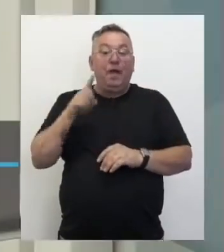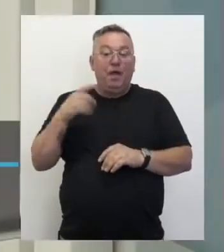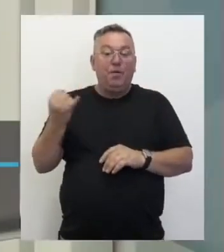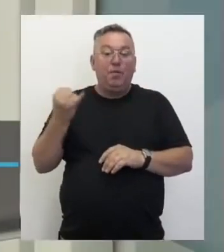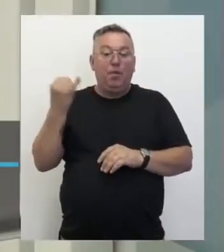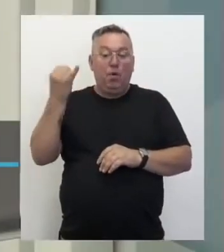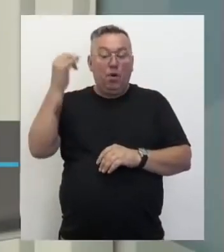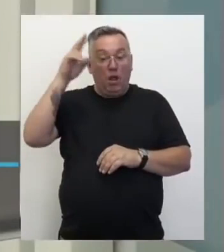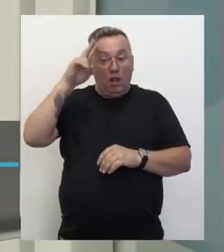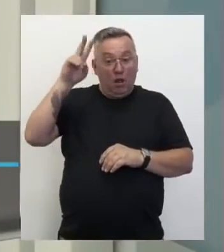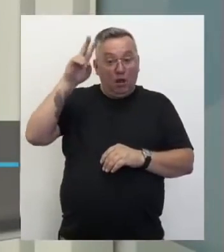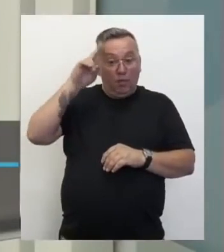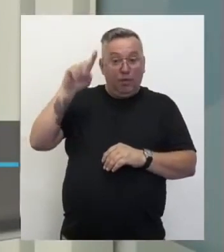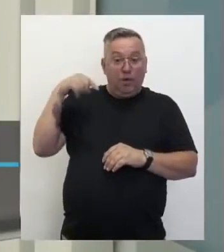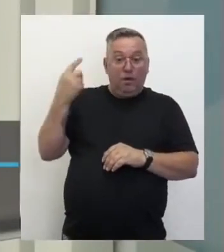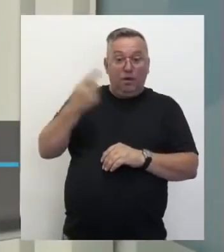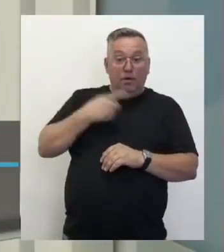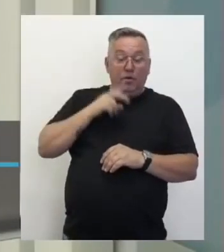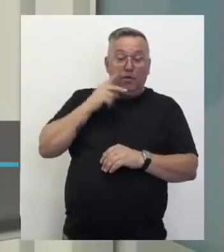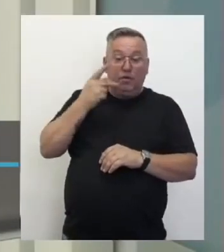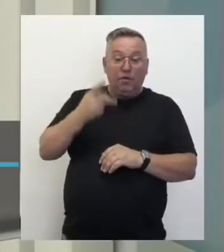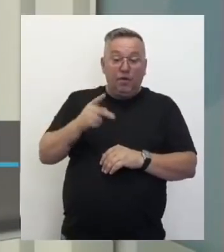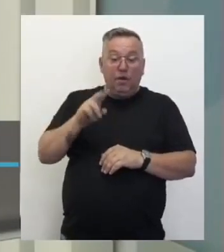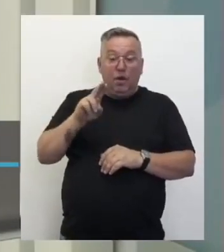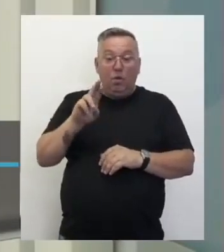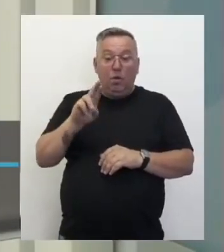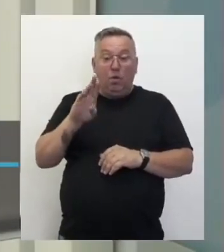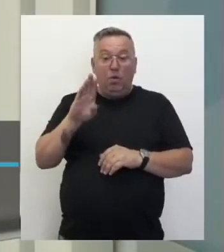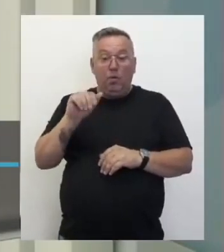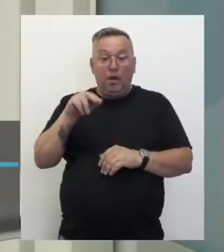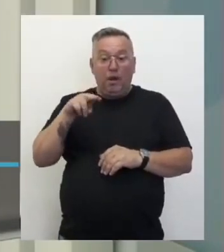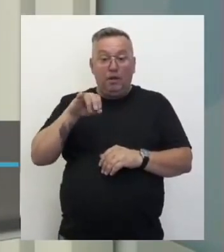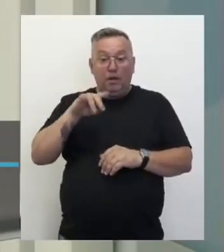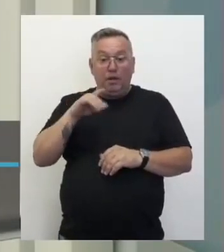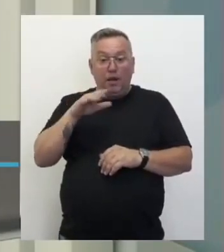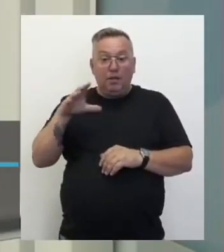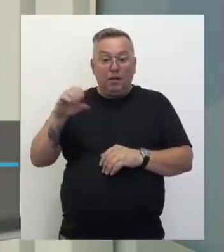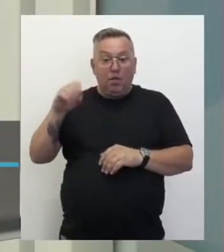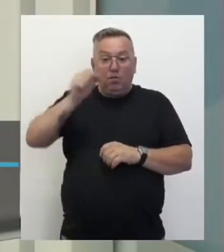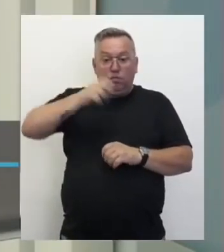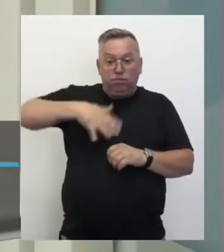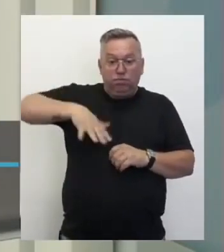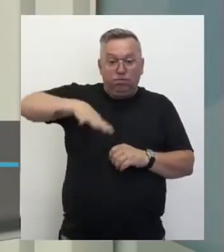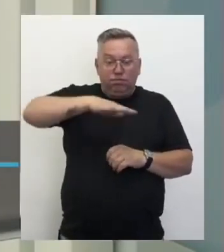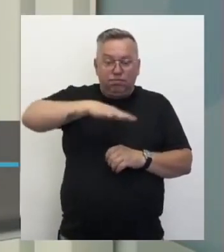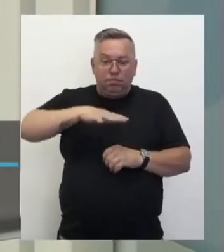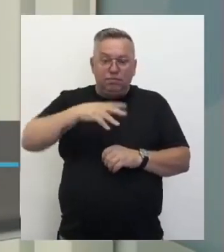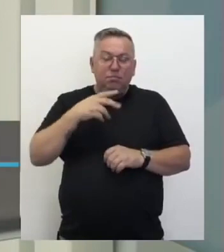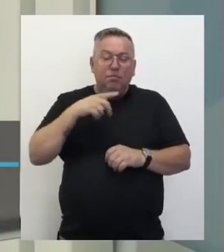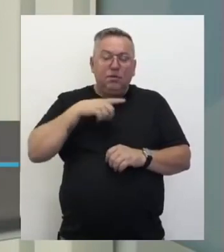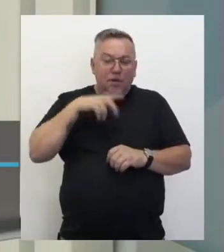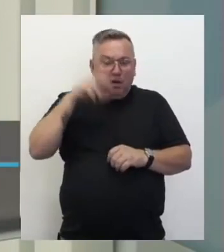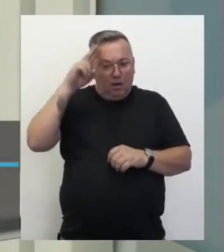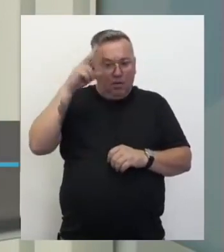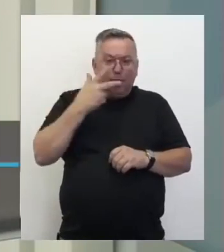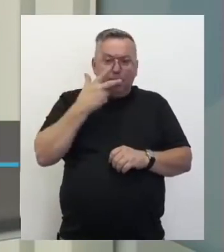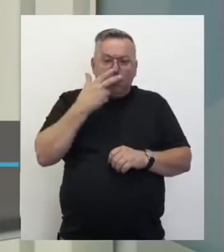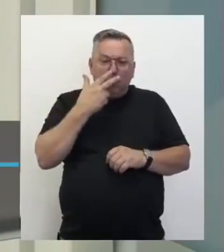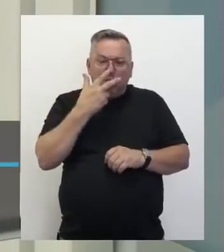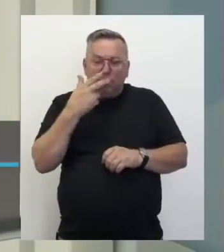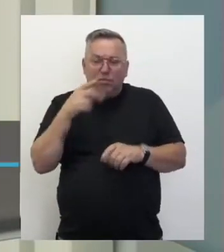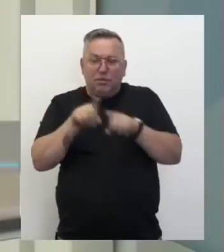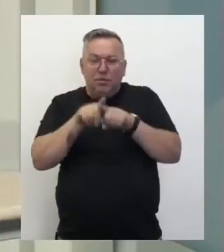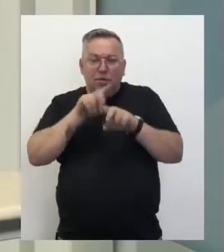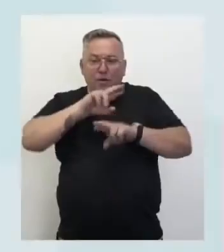lembrar que quando a gente trata de urbanização, é importante a gente lembrar das semelhanças e diferenças entre